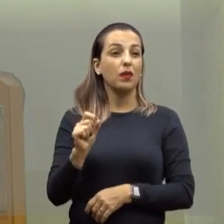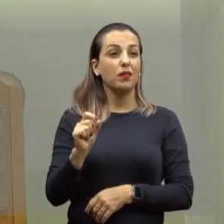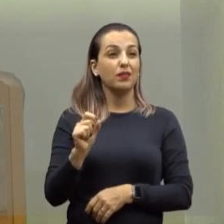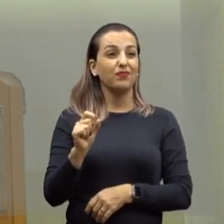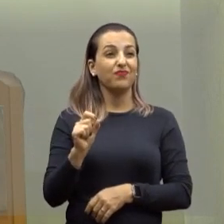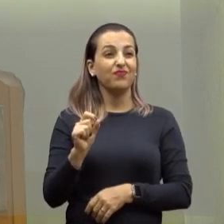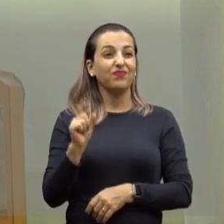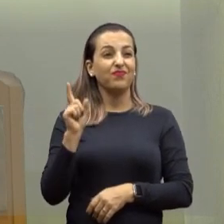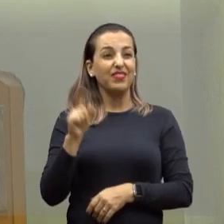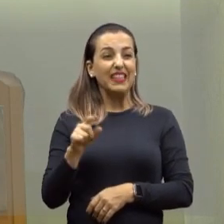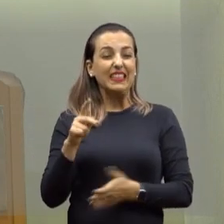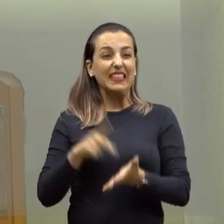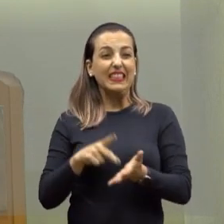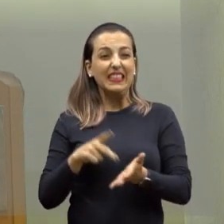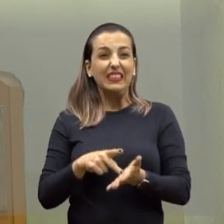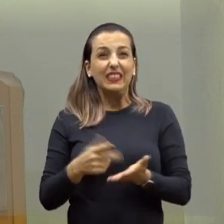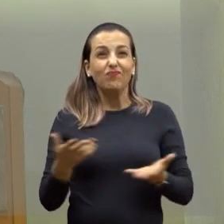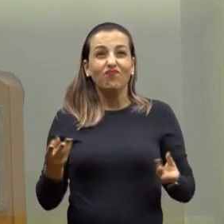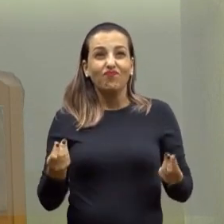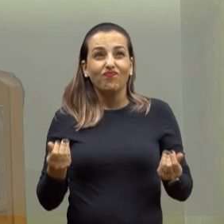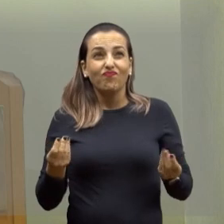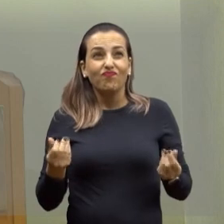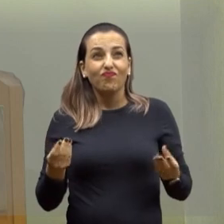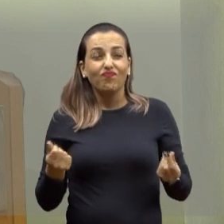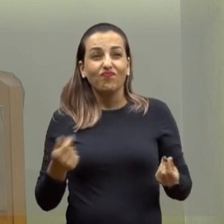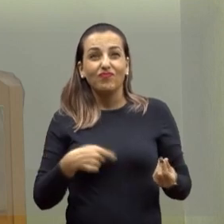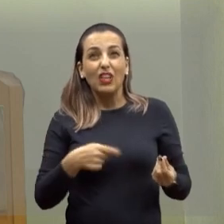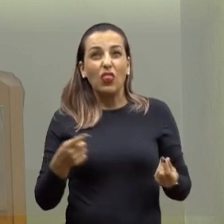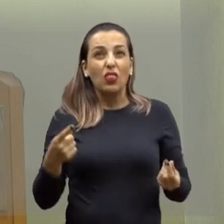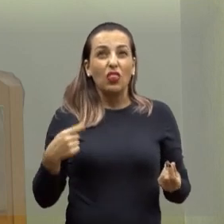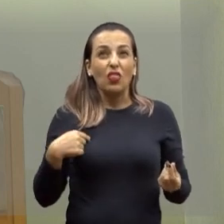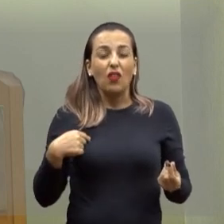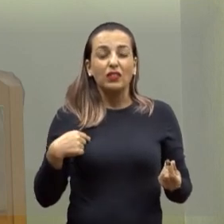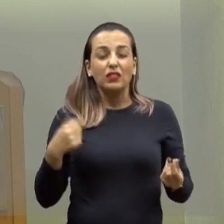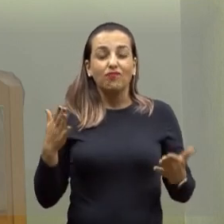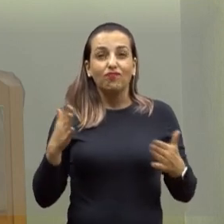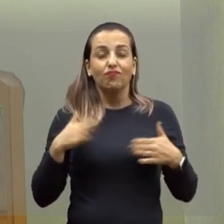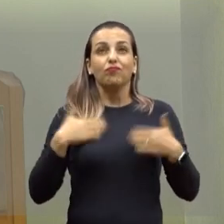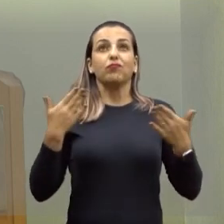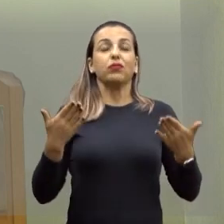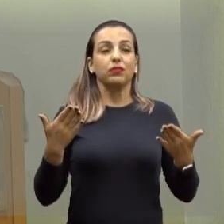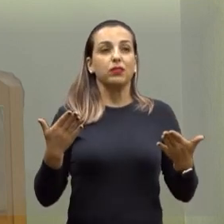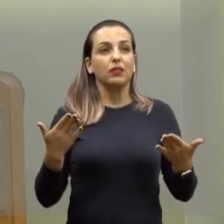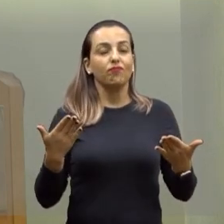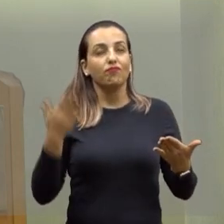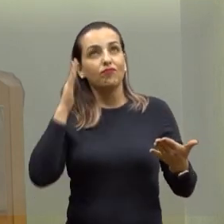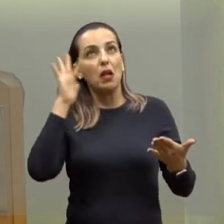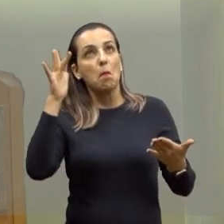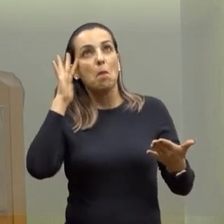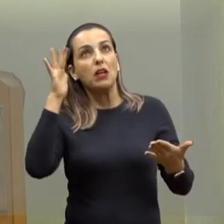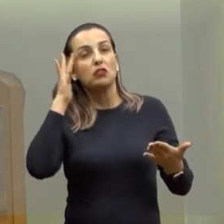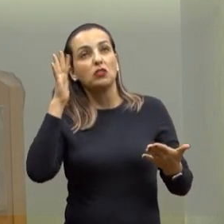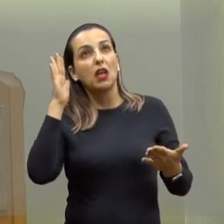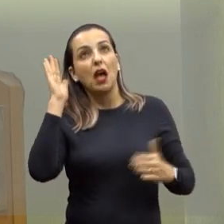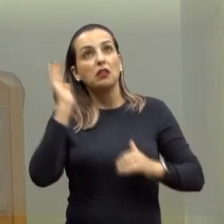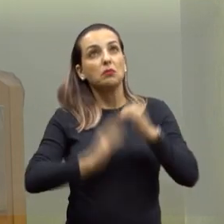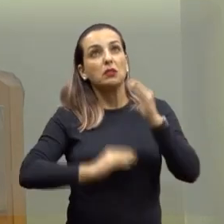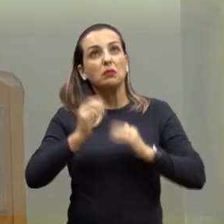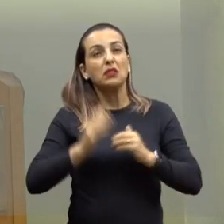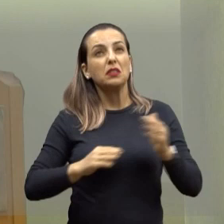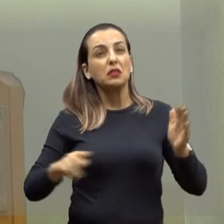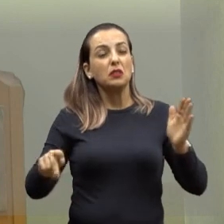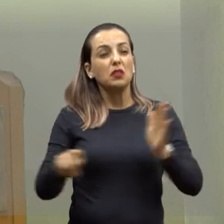realmente algo que pegou nós é surpresa nós não imaginava num ato de